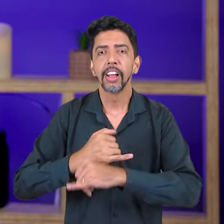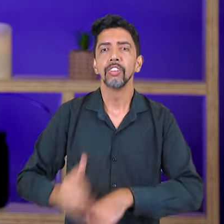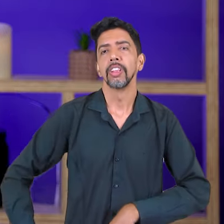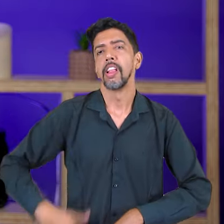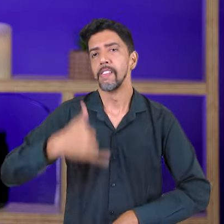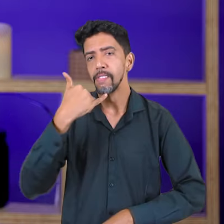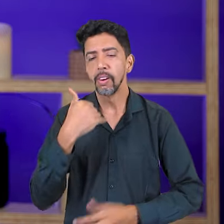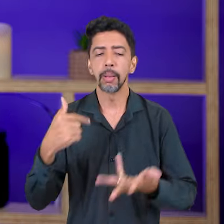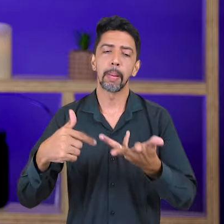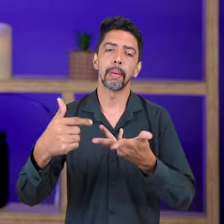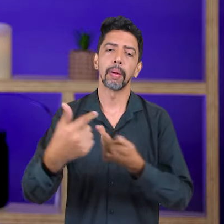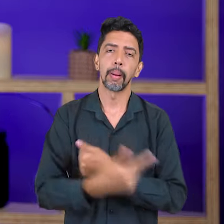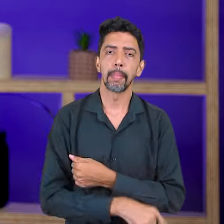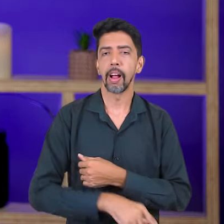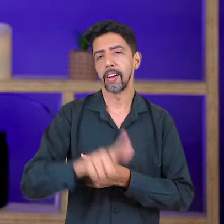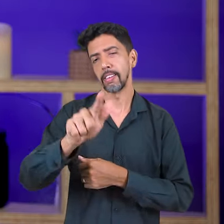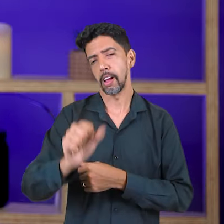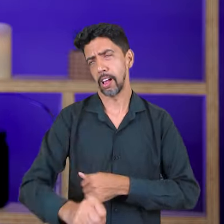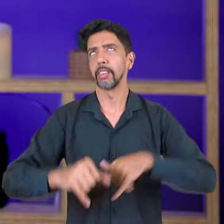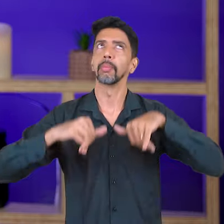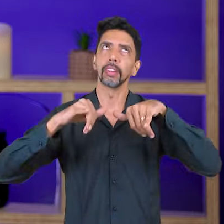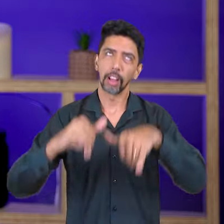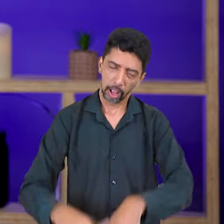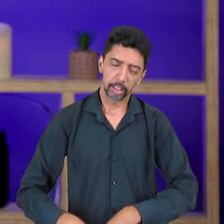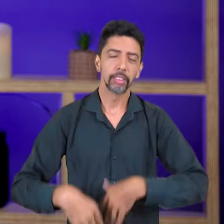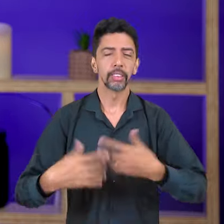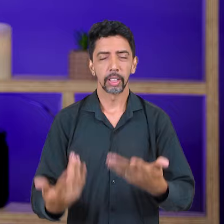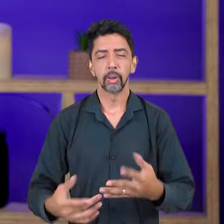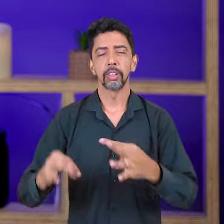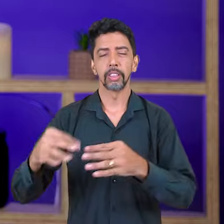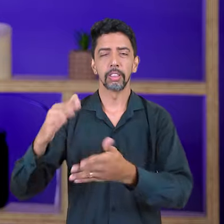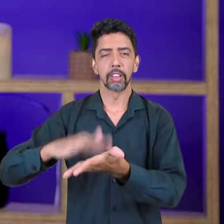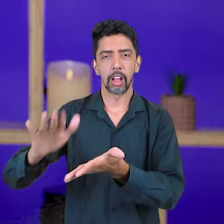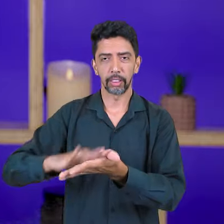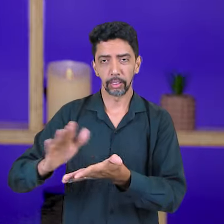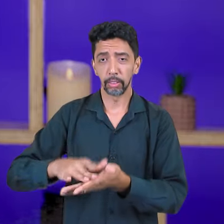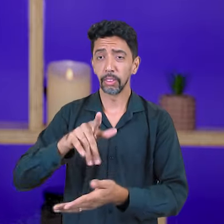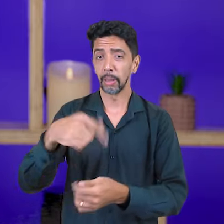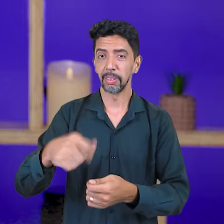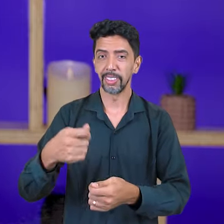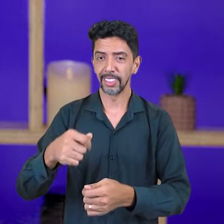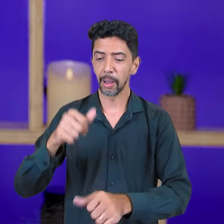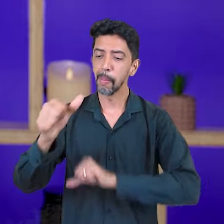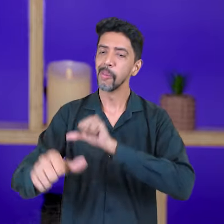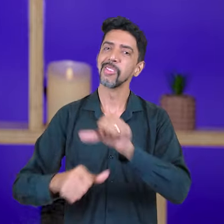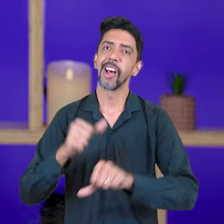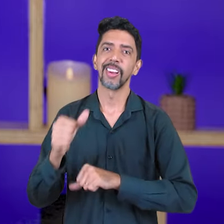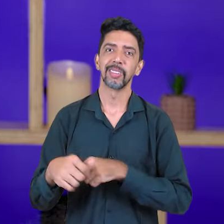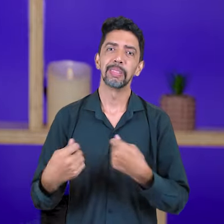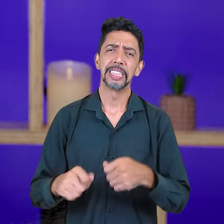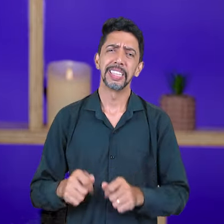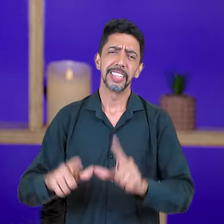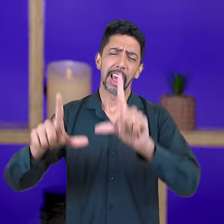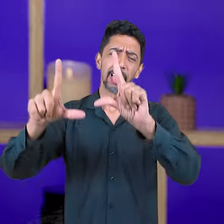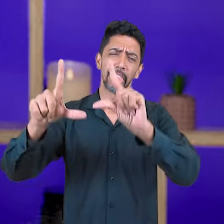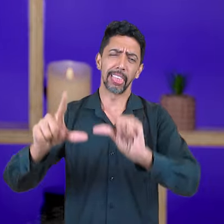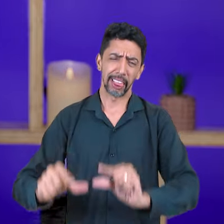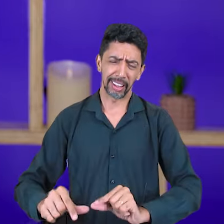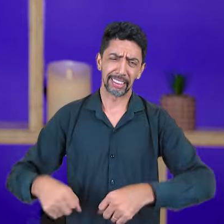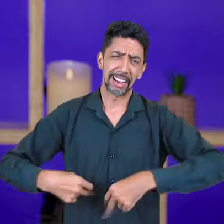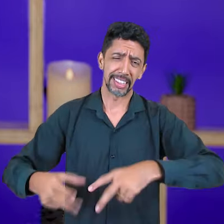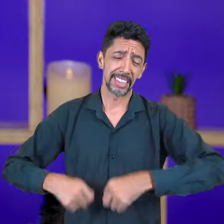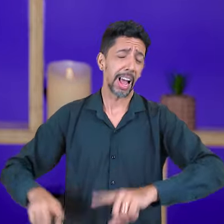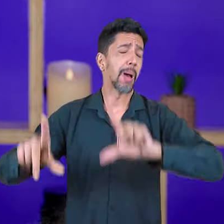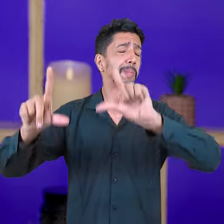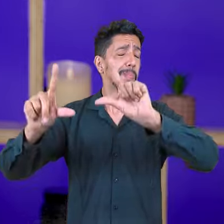no seu cotidiano no seu dia a dia precisam de Reparações precisam de reduções precisam ter a